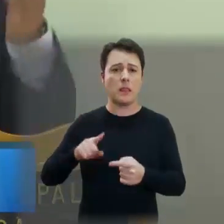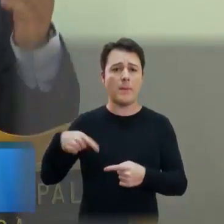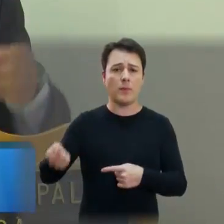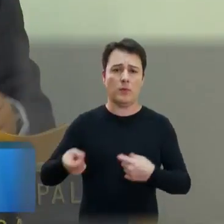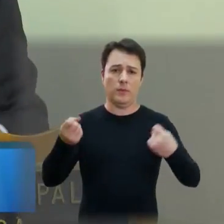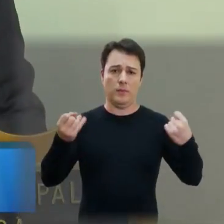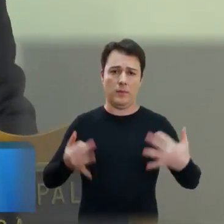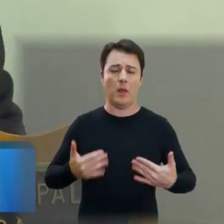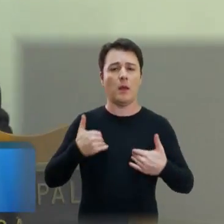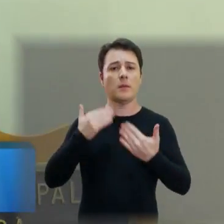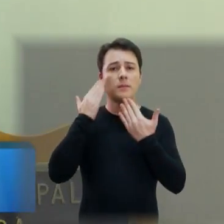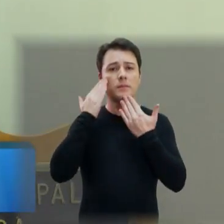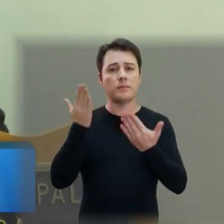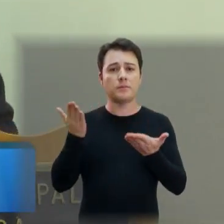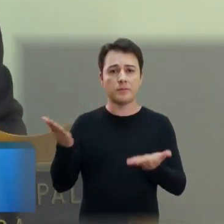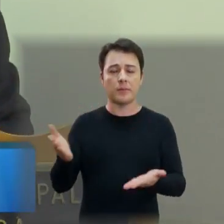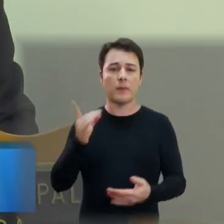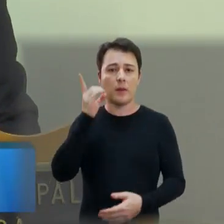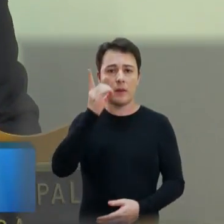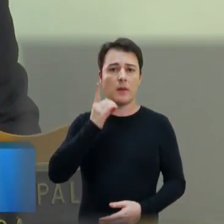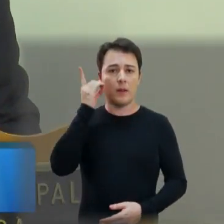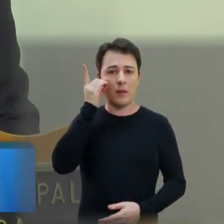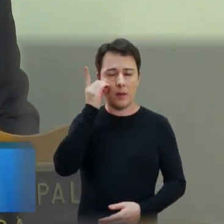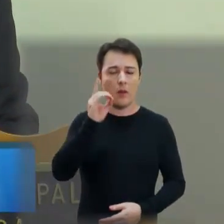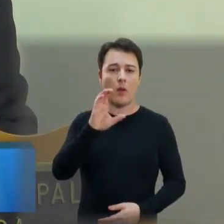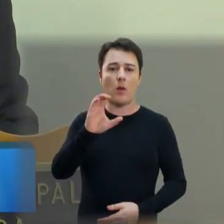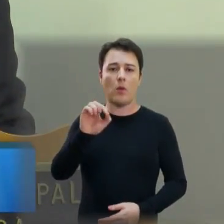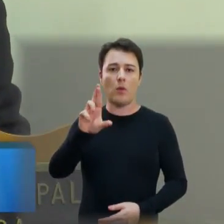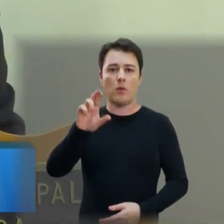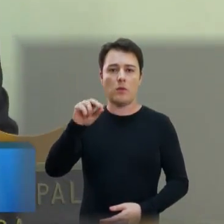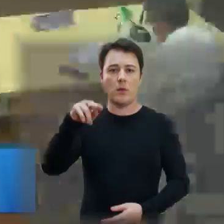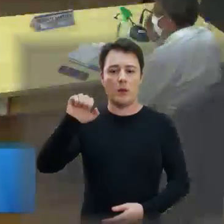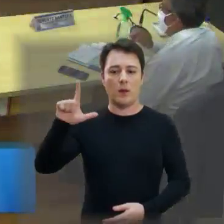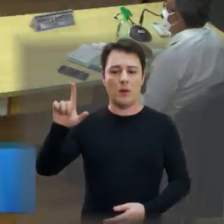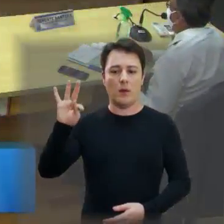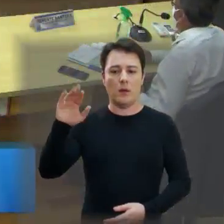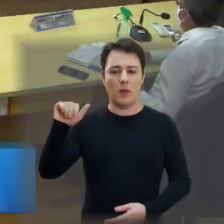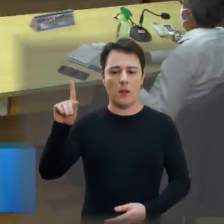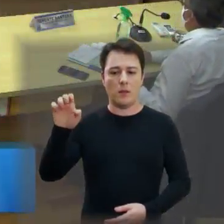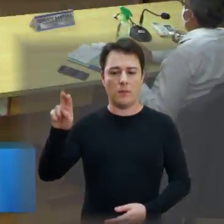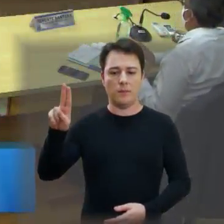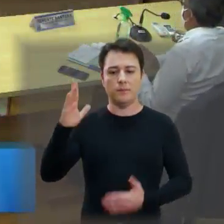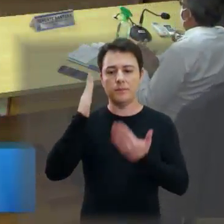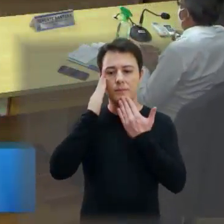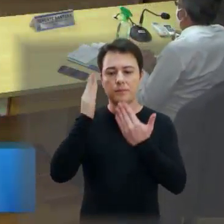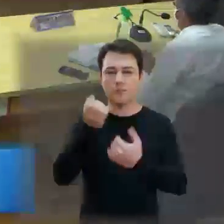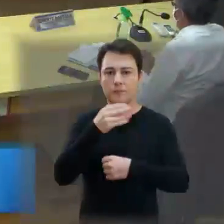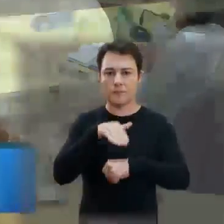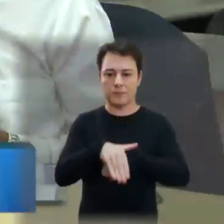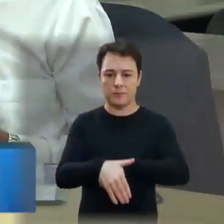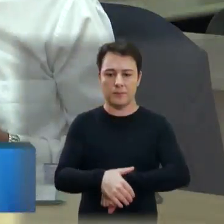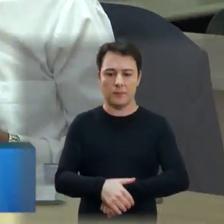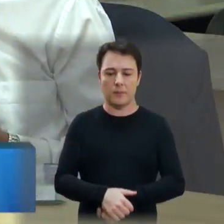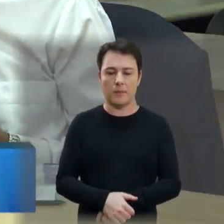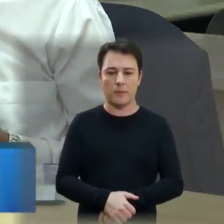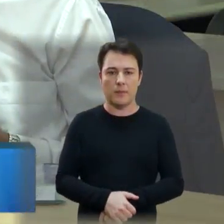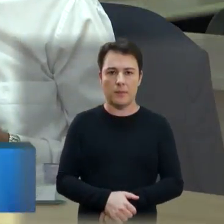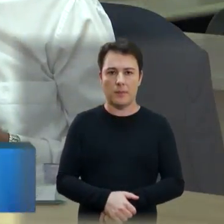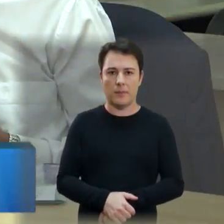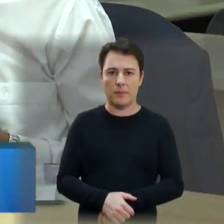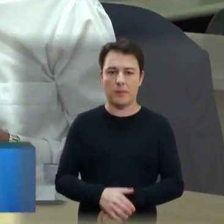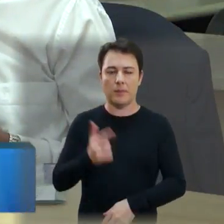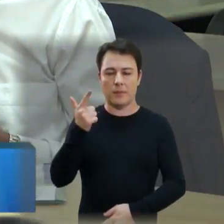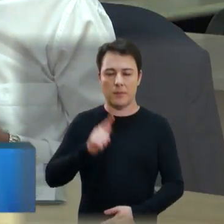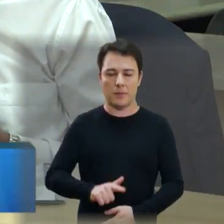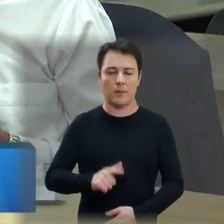Então, agradecimentos ao deputado federal, Coronel Tadeu. Boa tarde a todos. Próximo